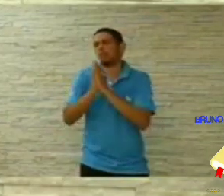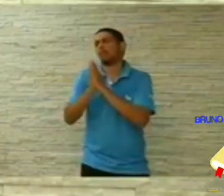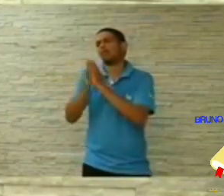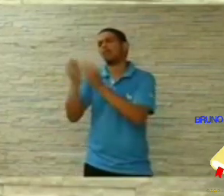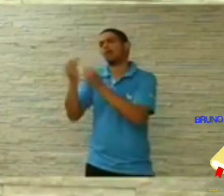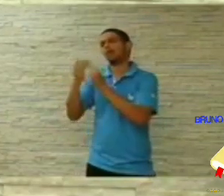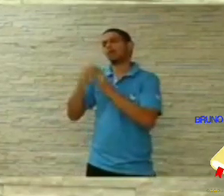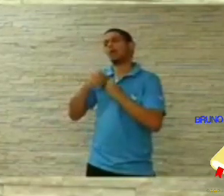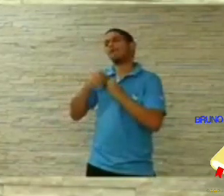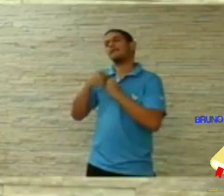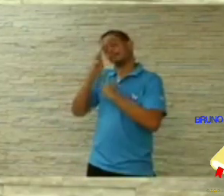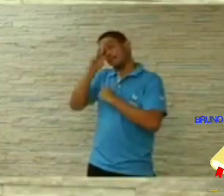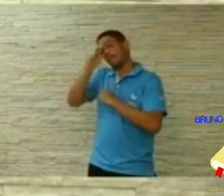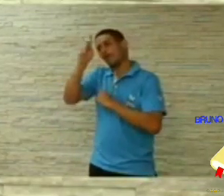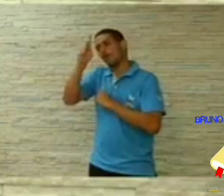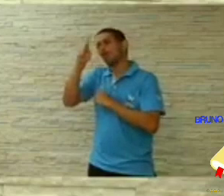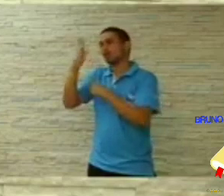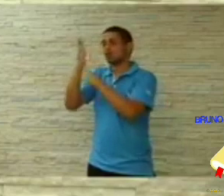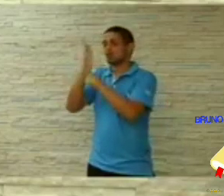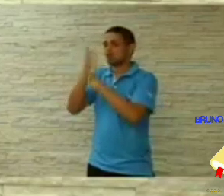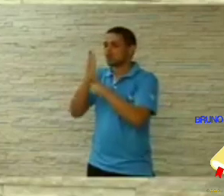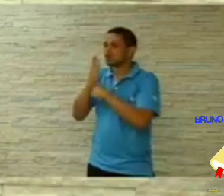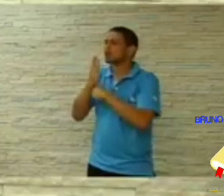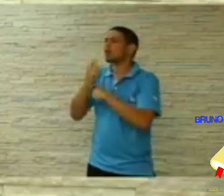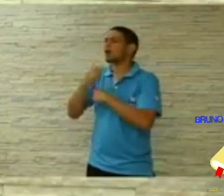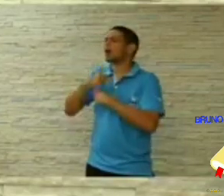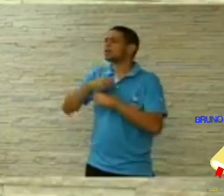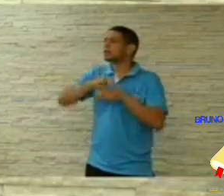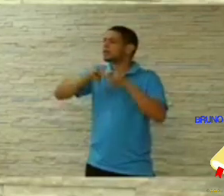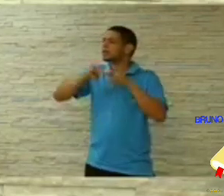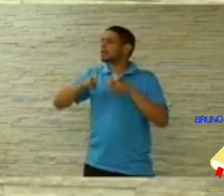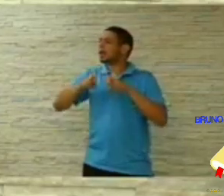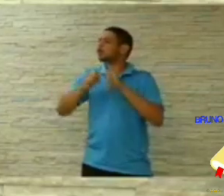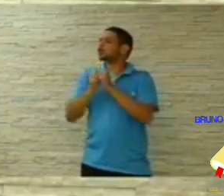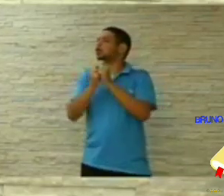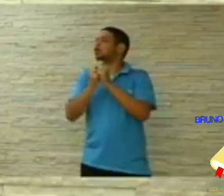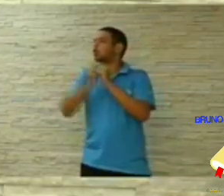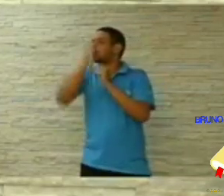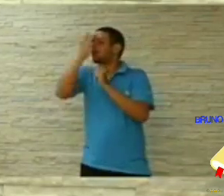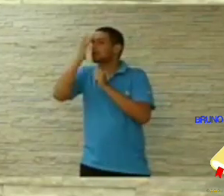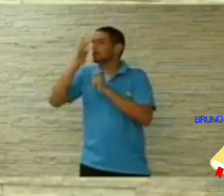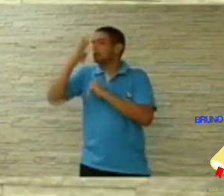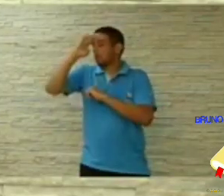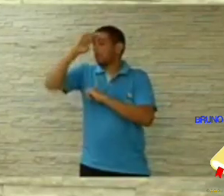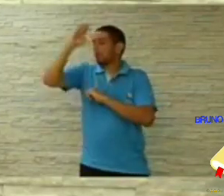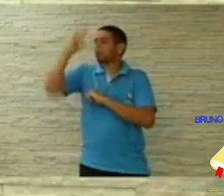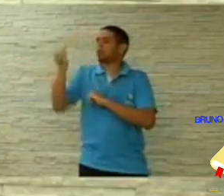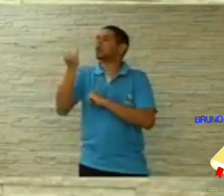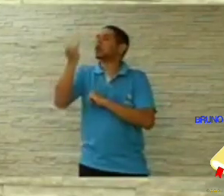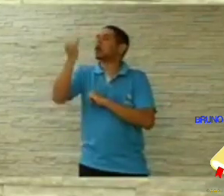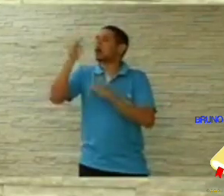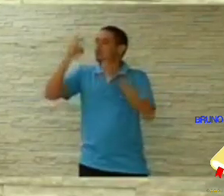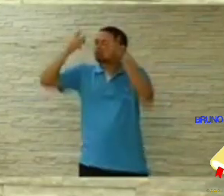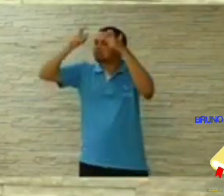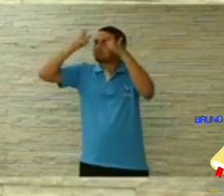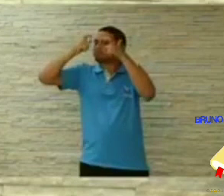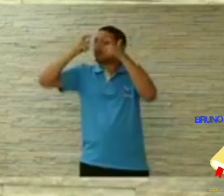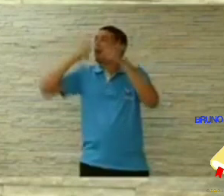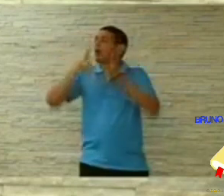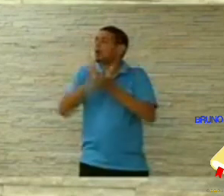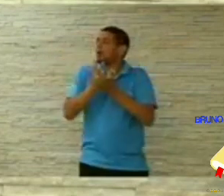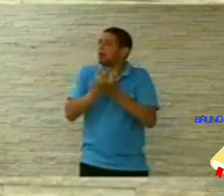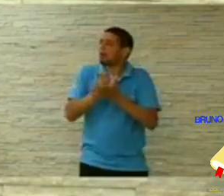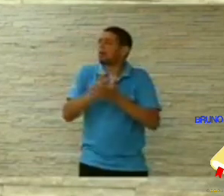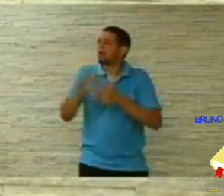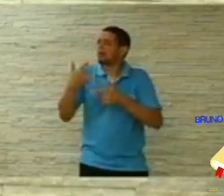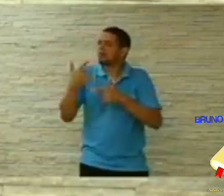nos ajude a sentar ao lado dos príncipes, em meio às dificuldades, em meio às lutas. Ajuda-nos a